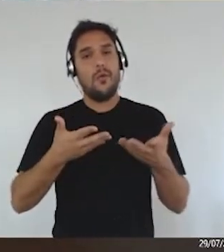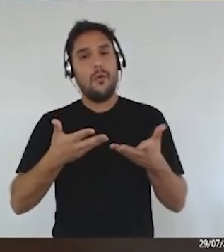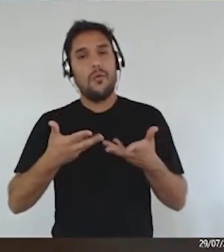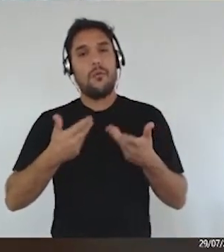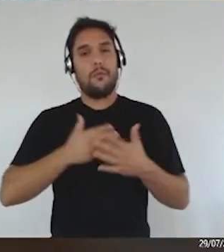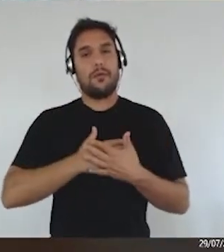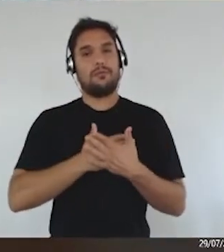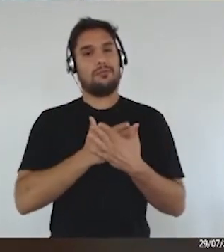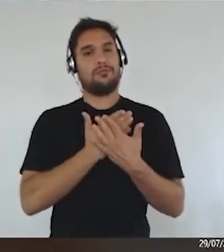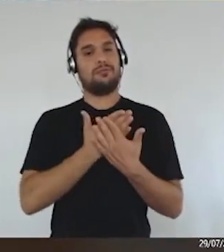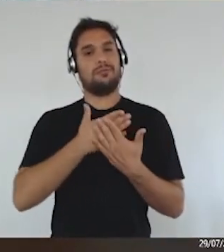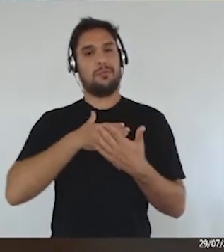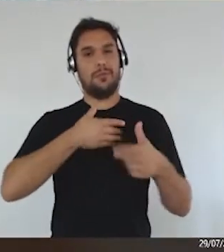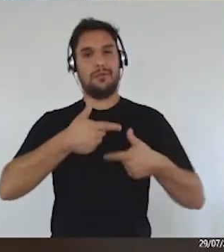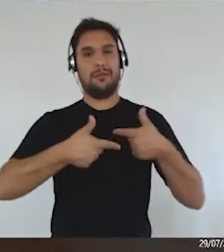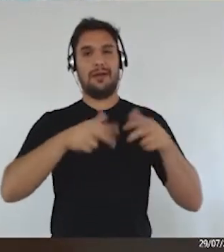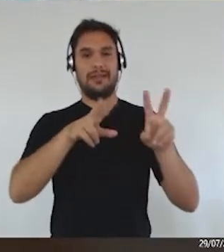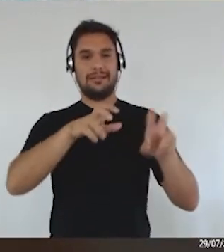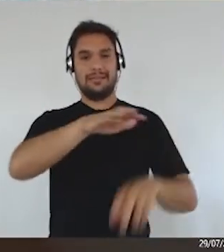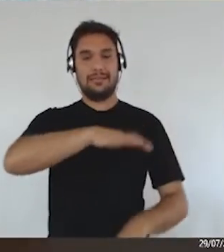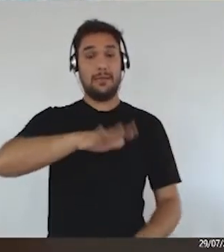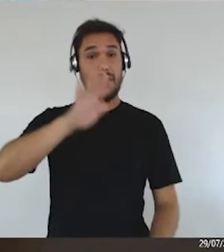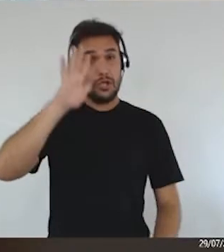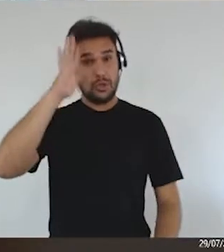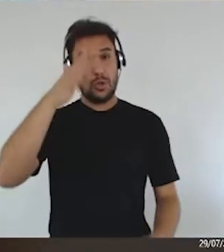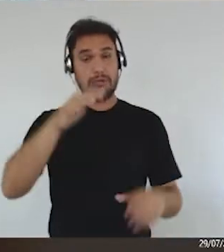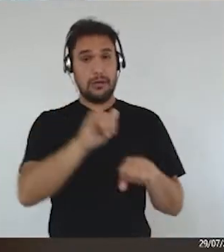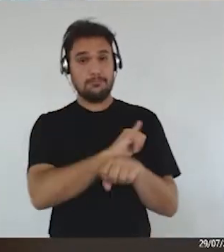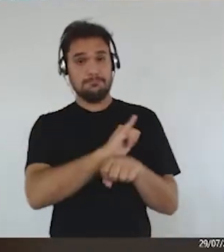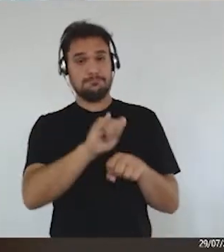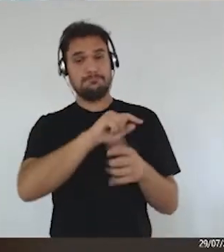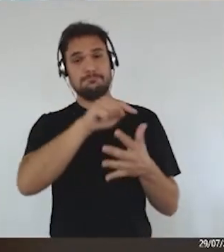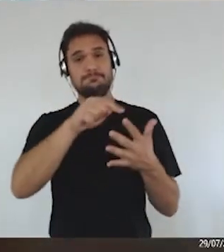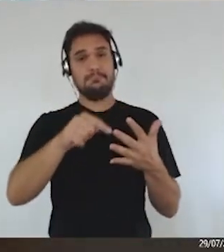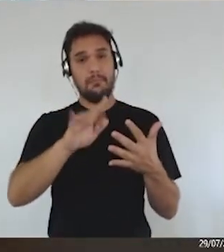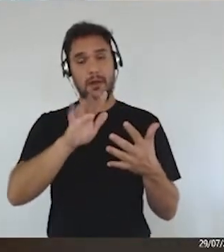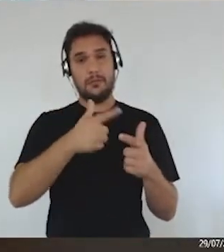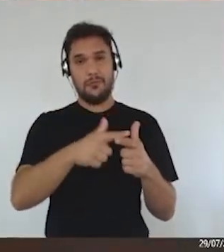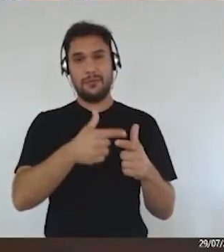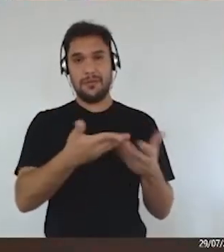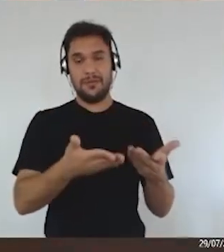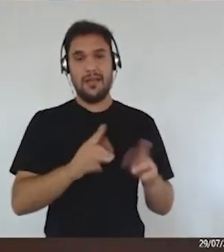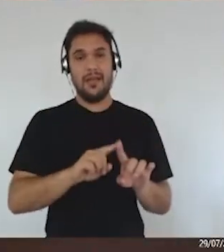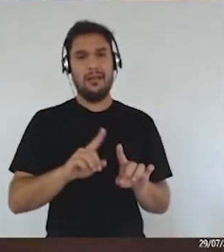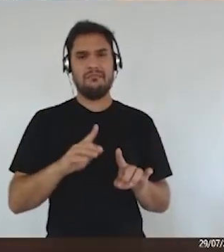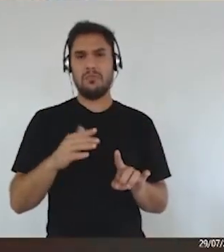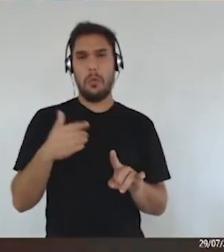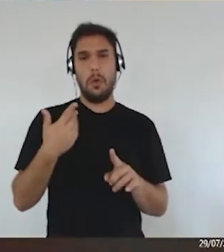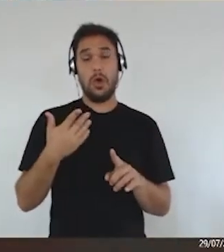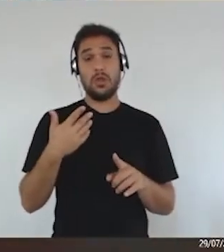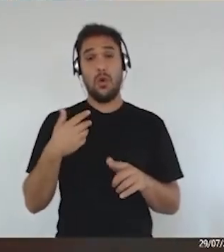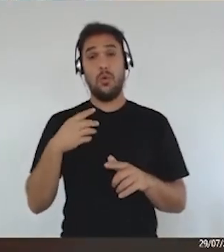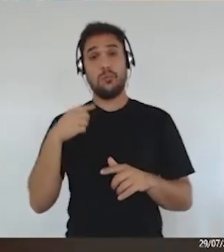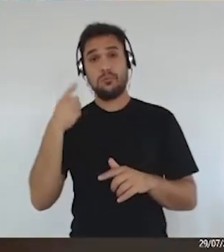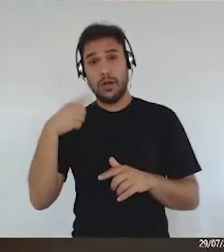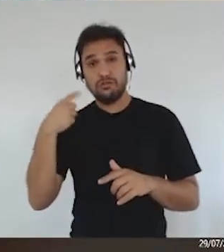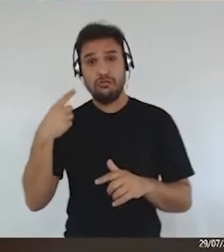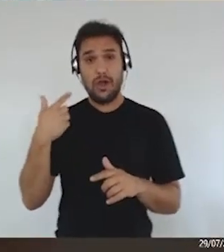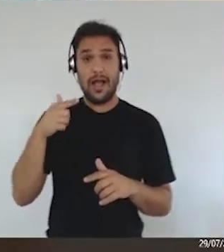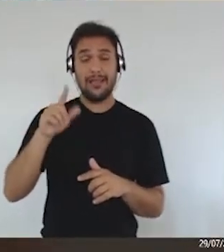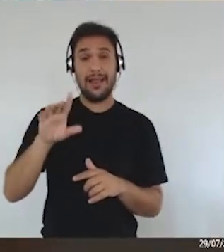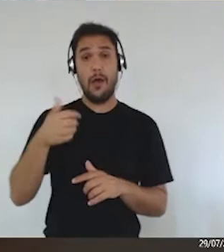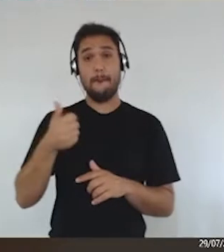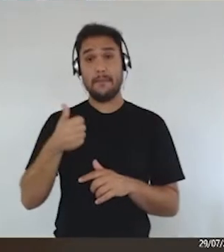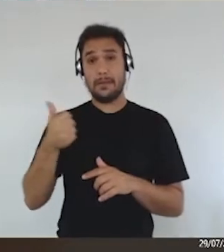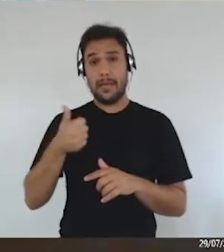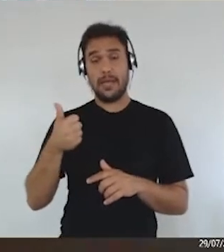que me move, que são as soluções adequadas de conflitos. Não importa qual seja, o advogado normalmente é o primeiro